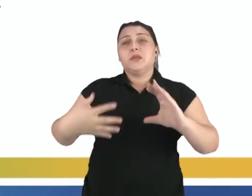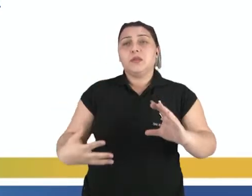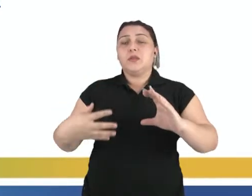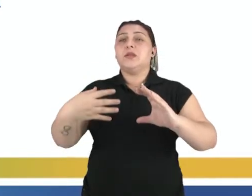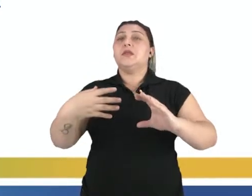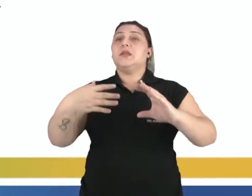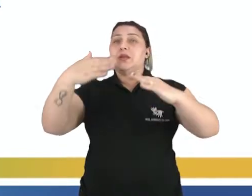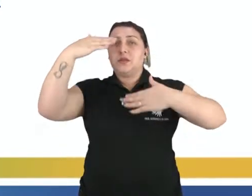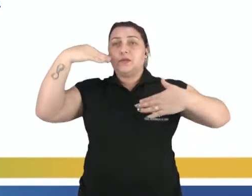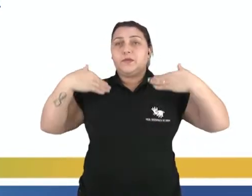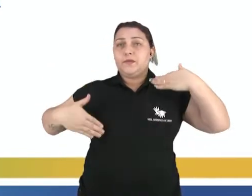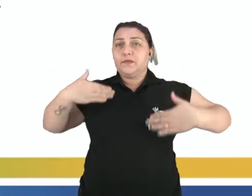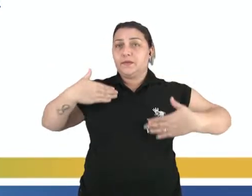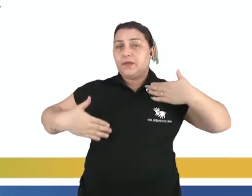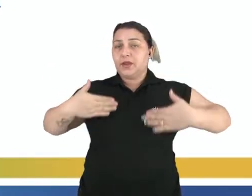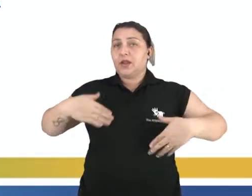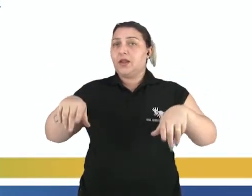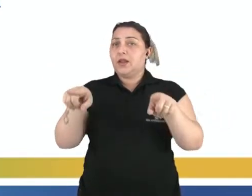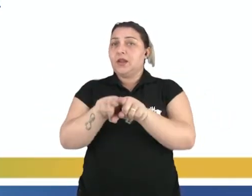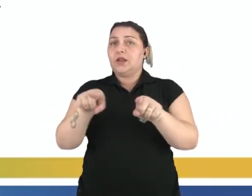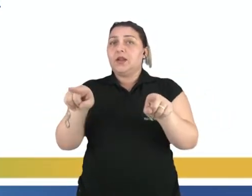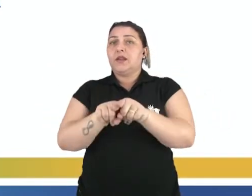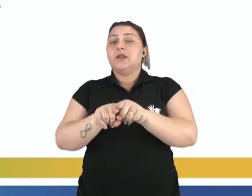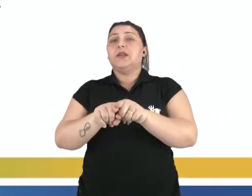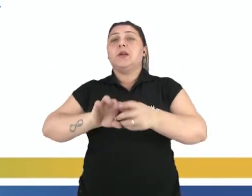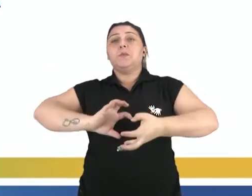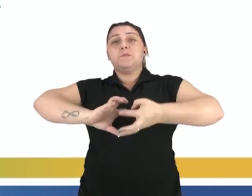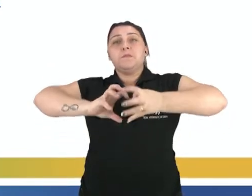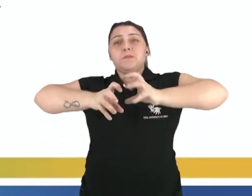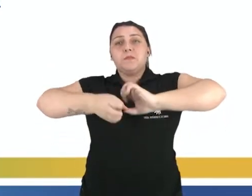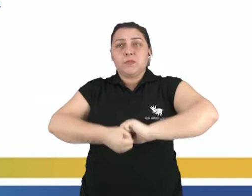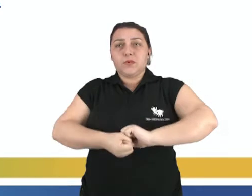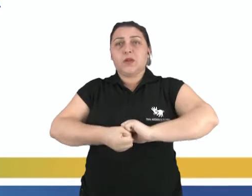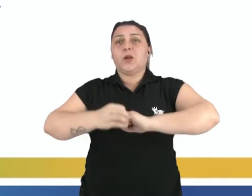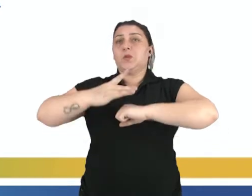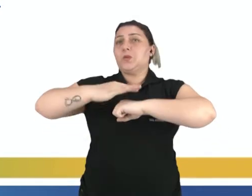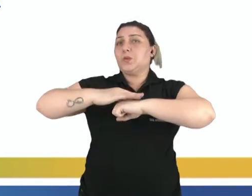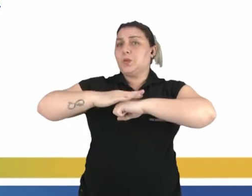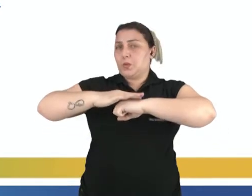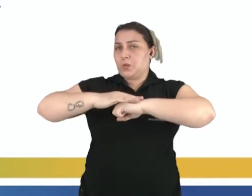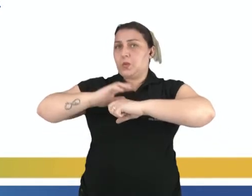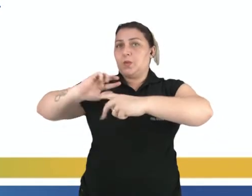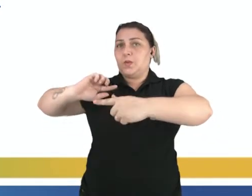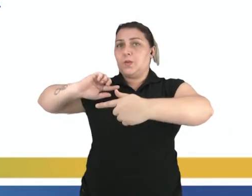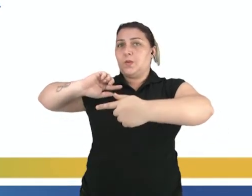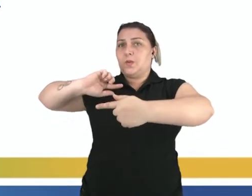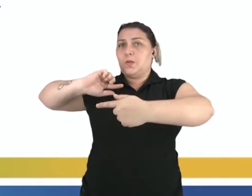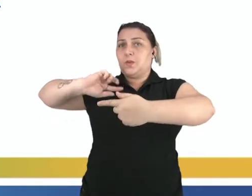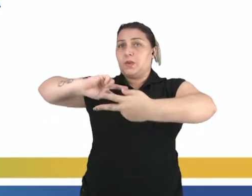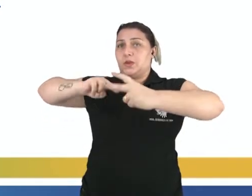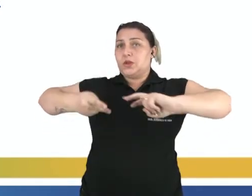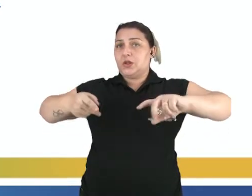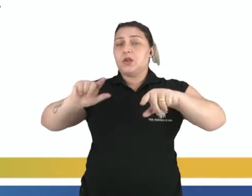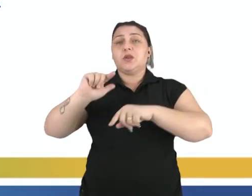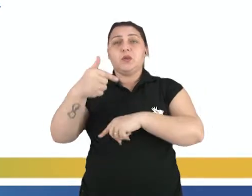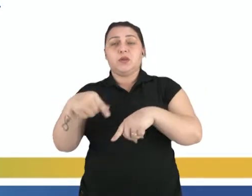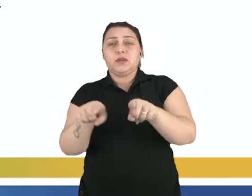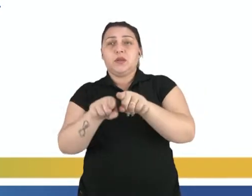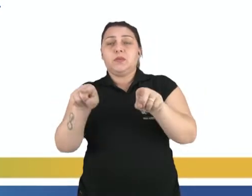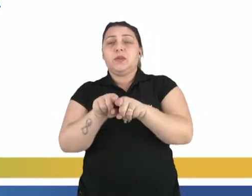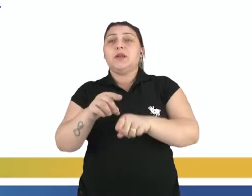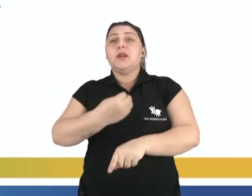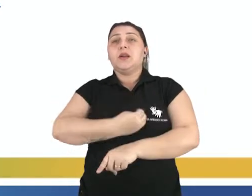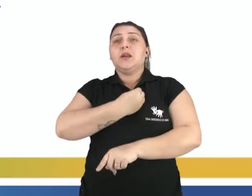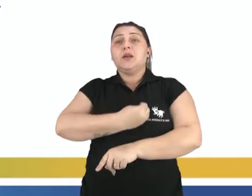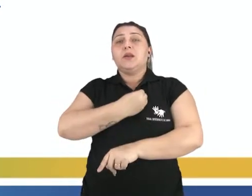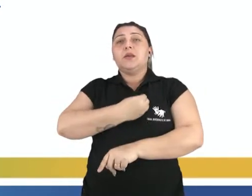características físicas, até o perfil metabólico, doenças genéticas, entre outras, a presença